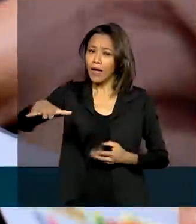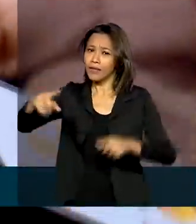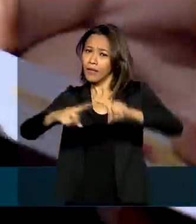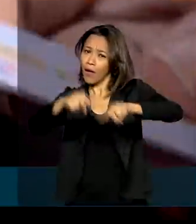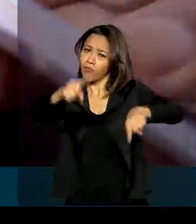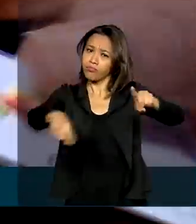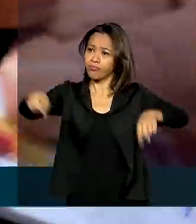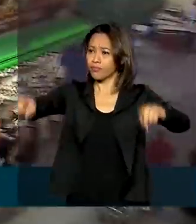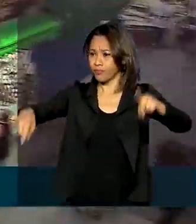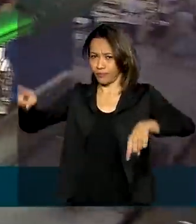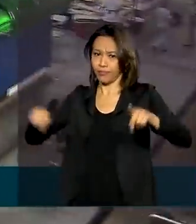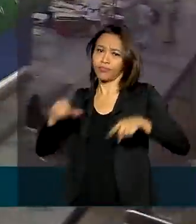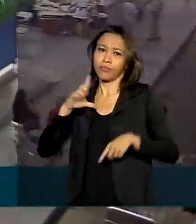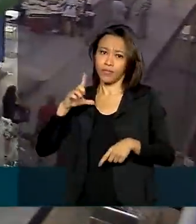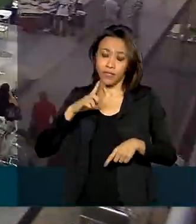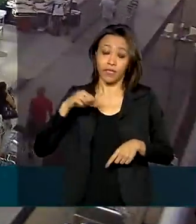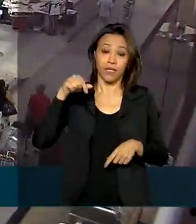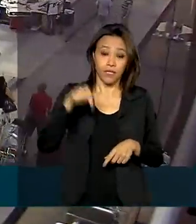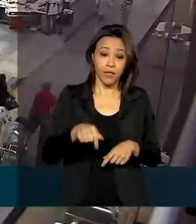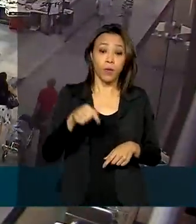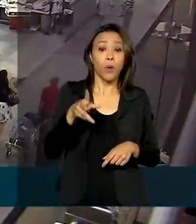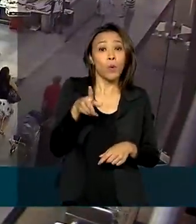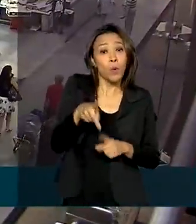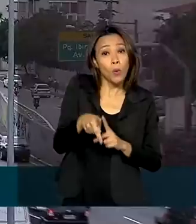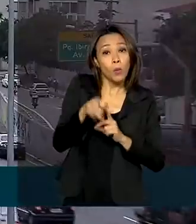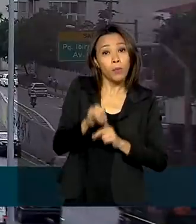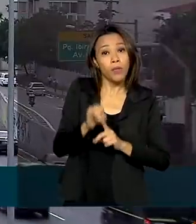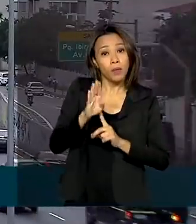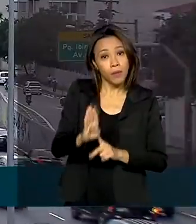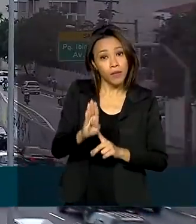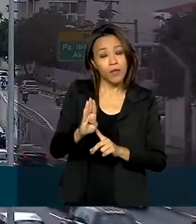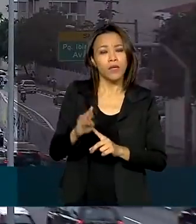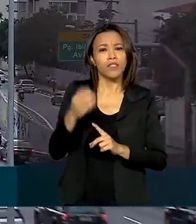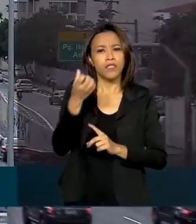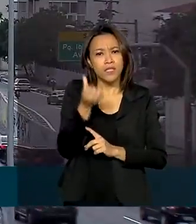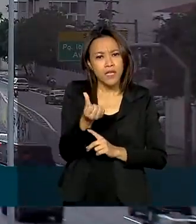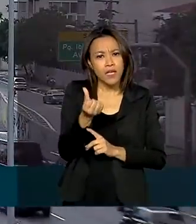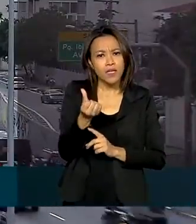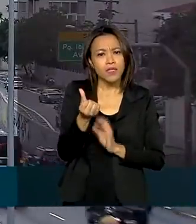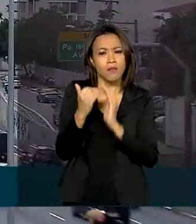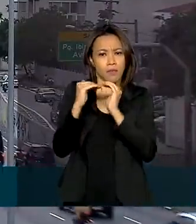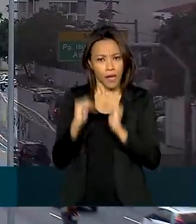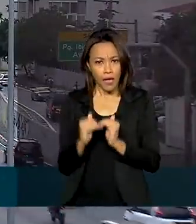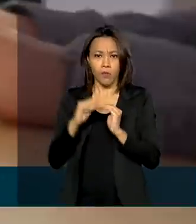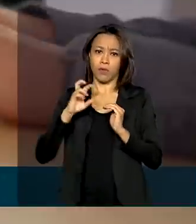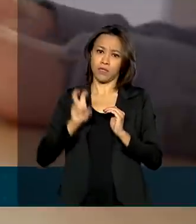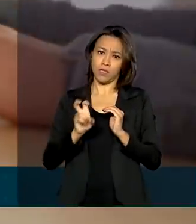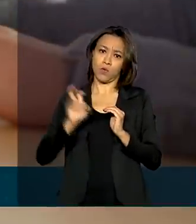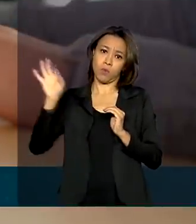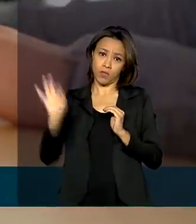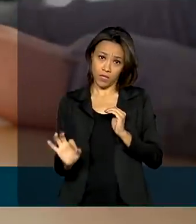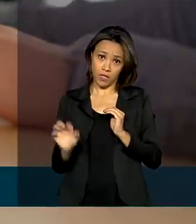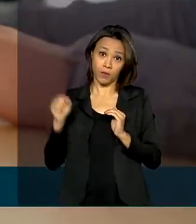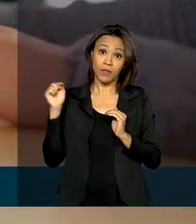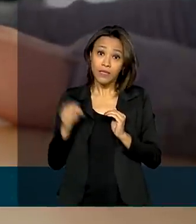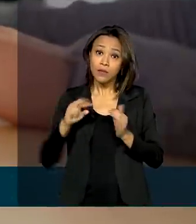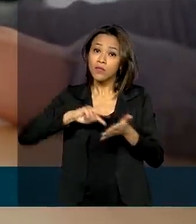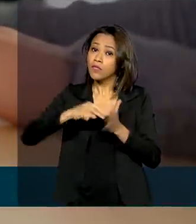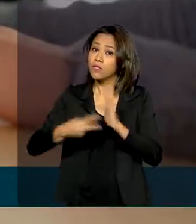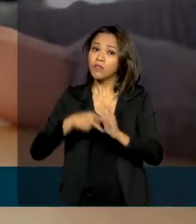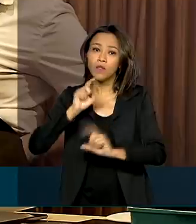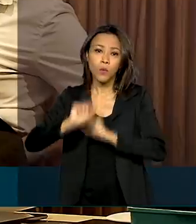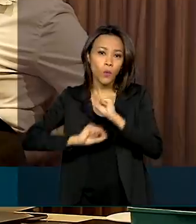com essa revisão, o recuo do PIB de 6,5% para 5% está diretamente